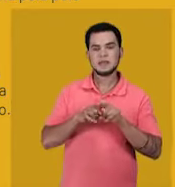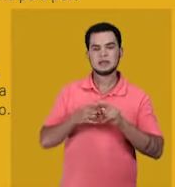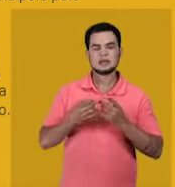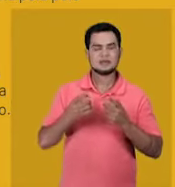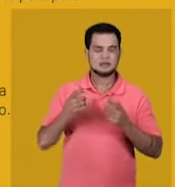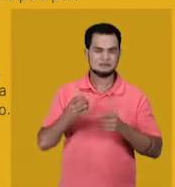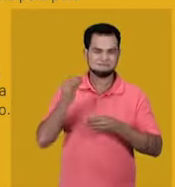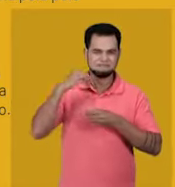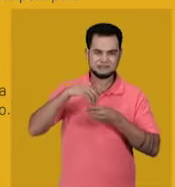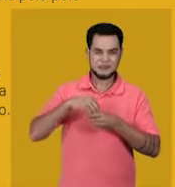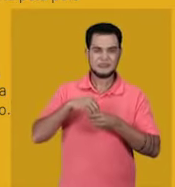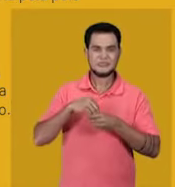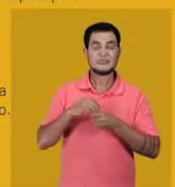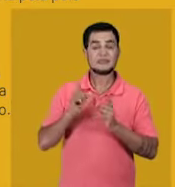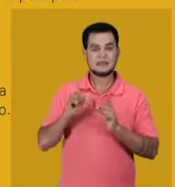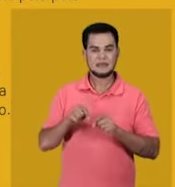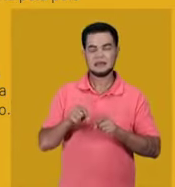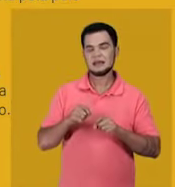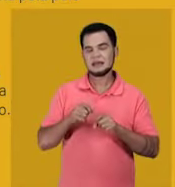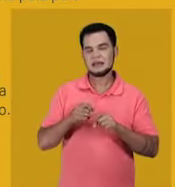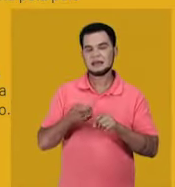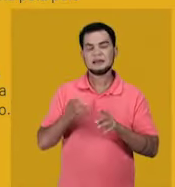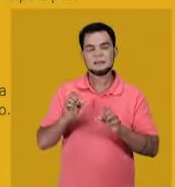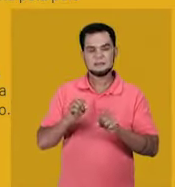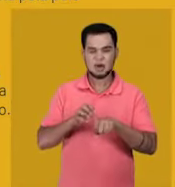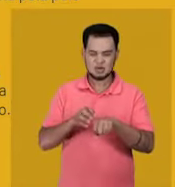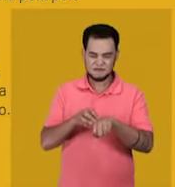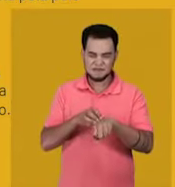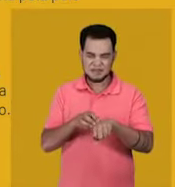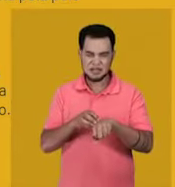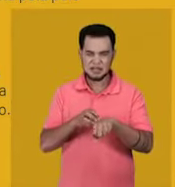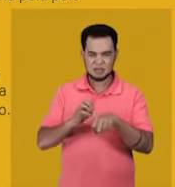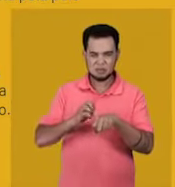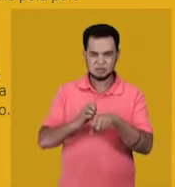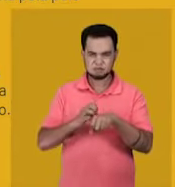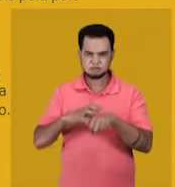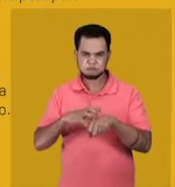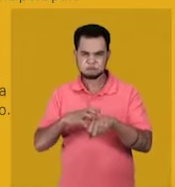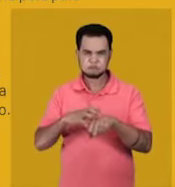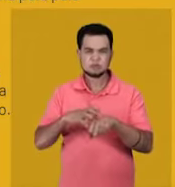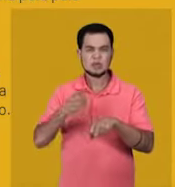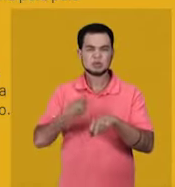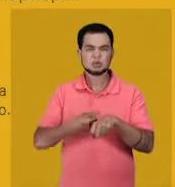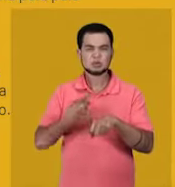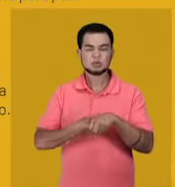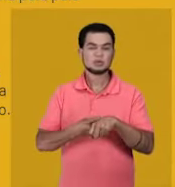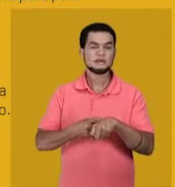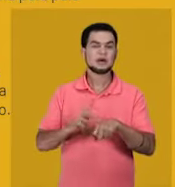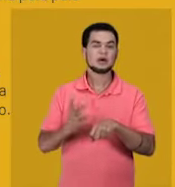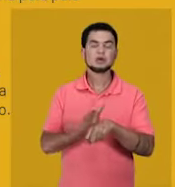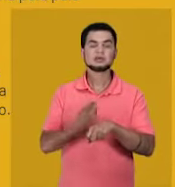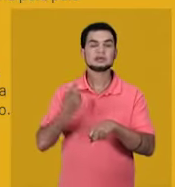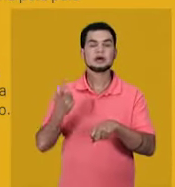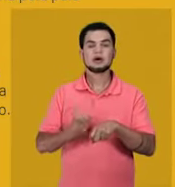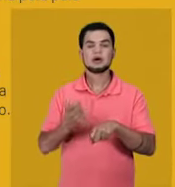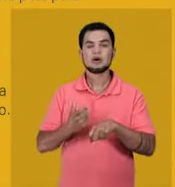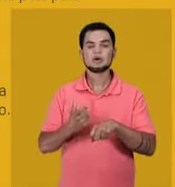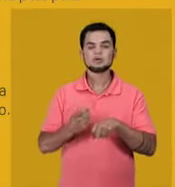sintomas: ferida ou ulceração firme ou dura que vai ocorrer no ponto de infecção da